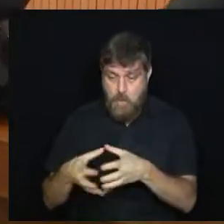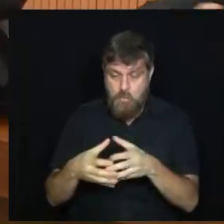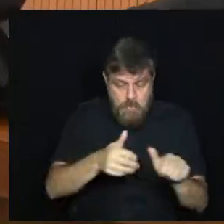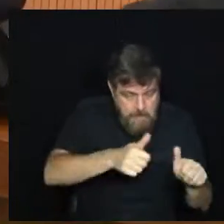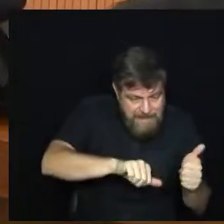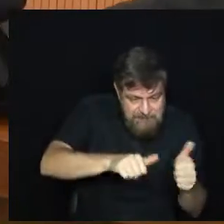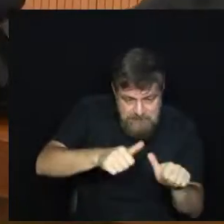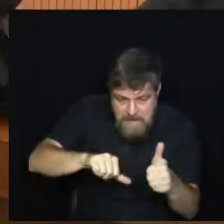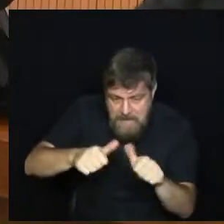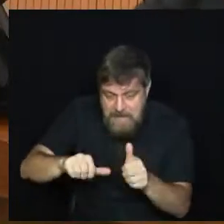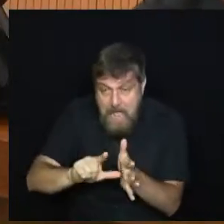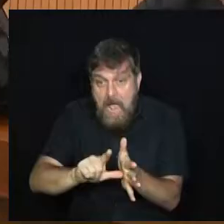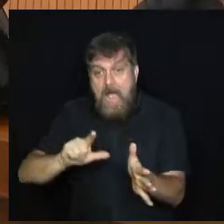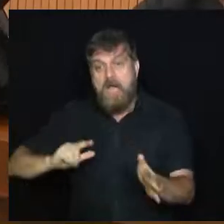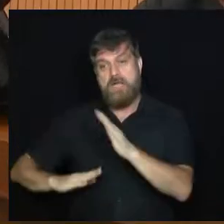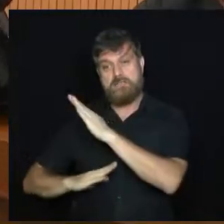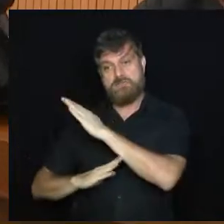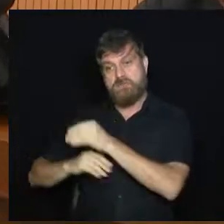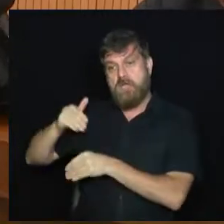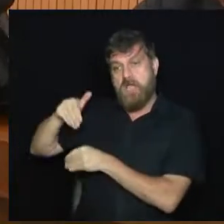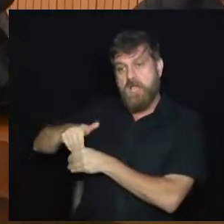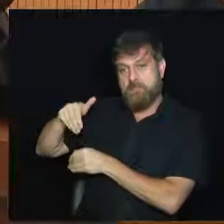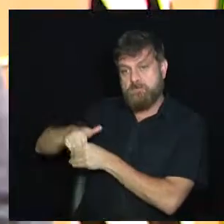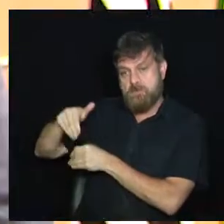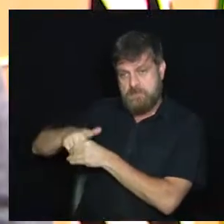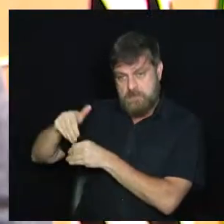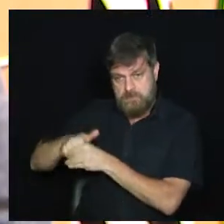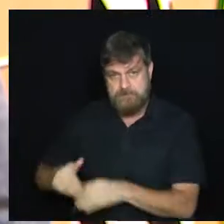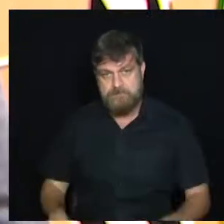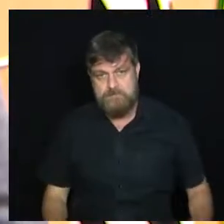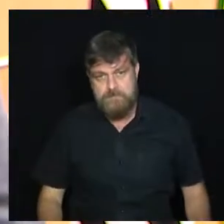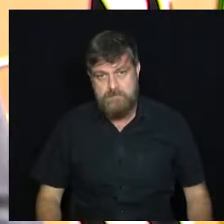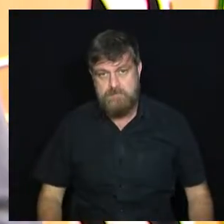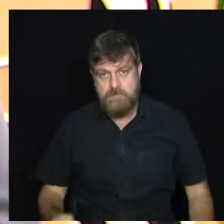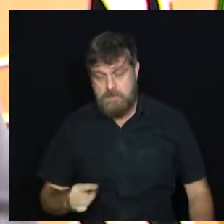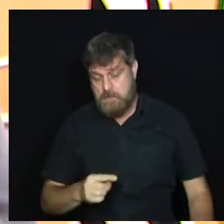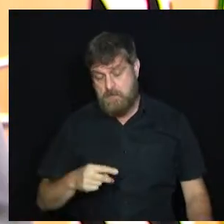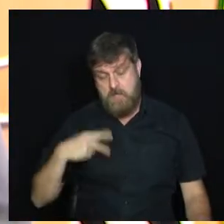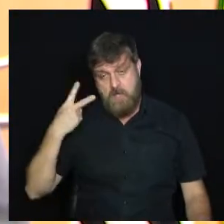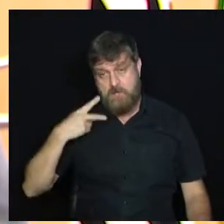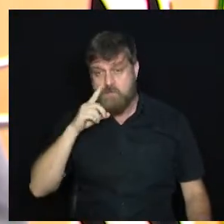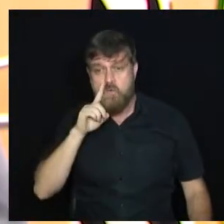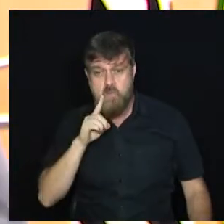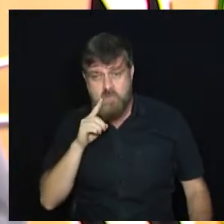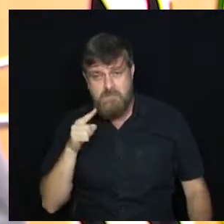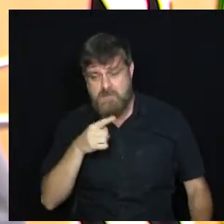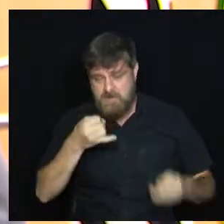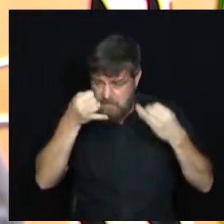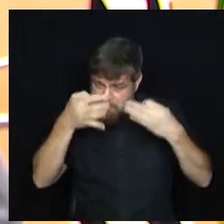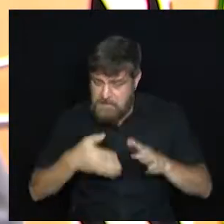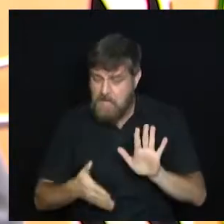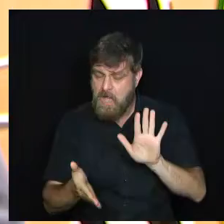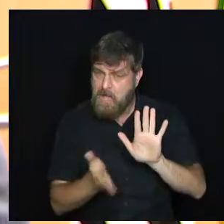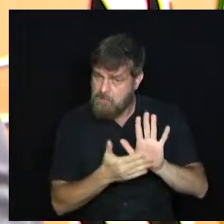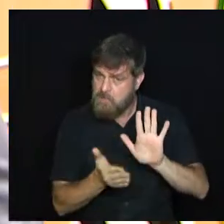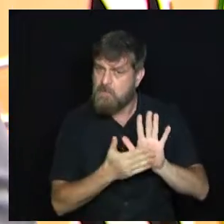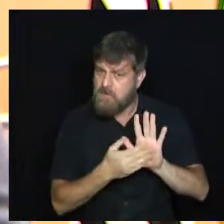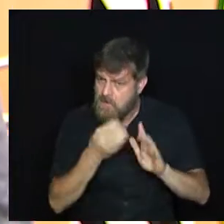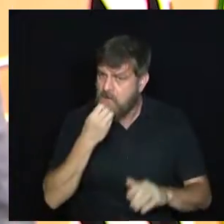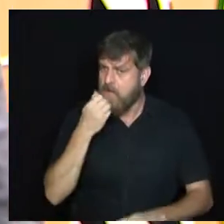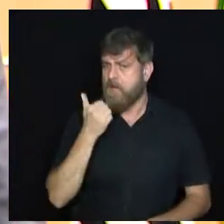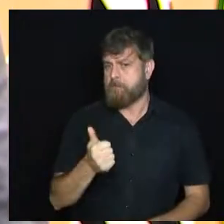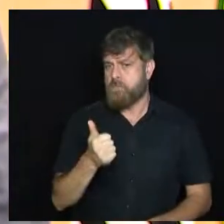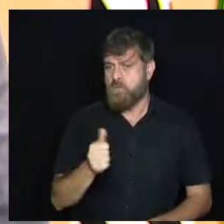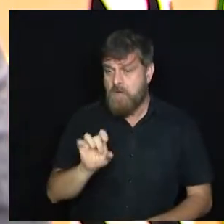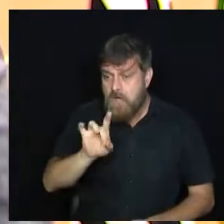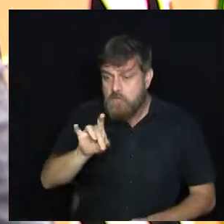da casa antes de ser levado à votação no plenário. O vereador Paulo Galtério diz que a proposta é benéfica não